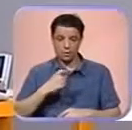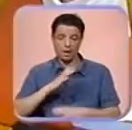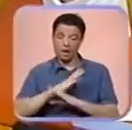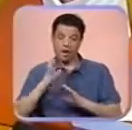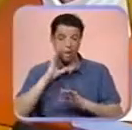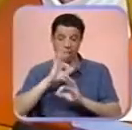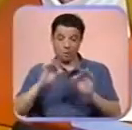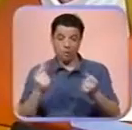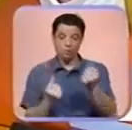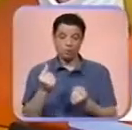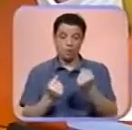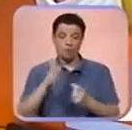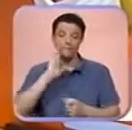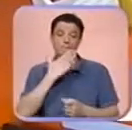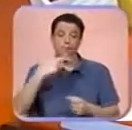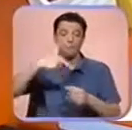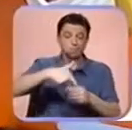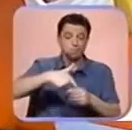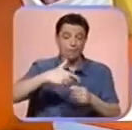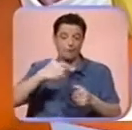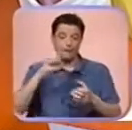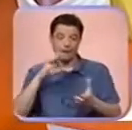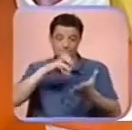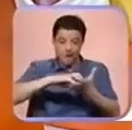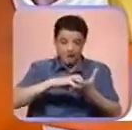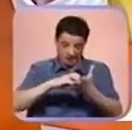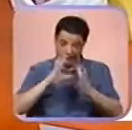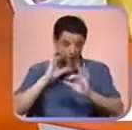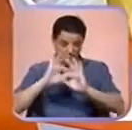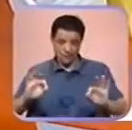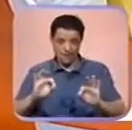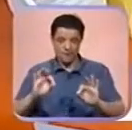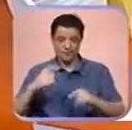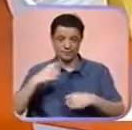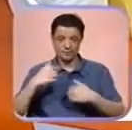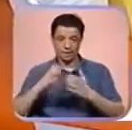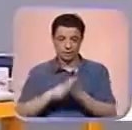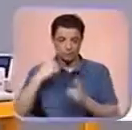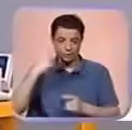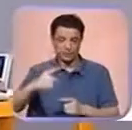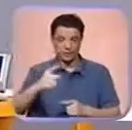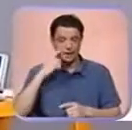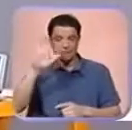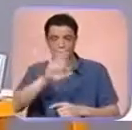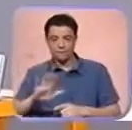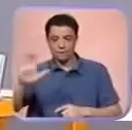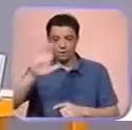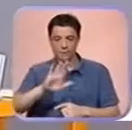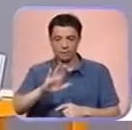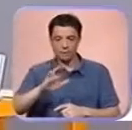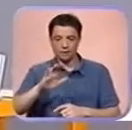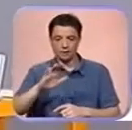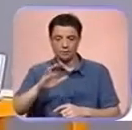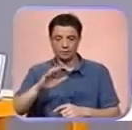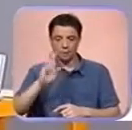combustível. Convém tratá-lo sempre bem, porque é ele que nos vai ajudar todos os dias. Esta também é uma forma de detecção, não é? Esta é uma